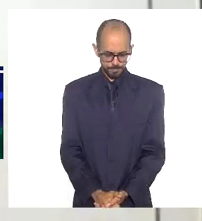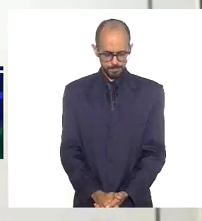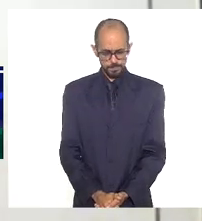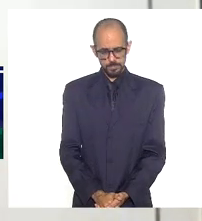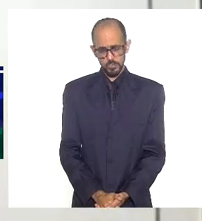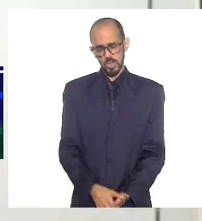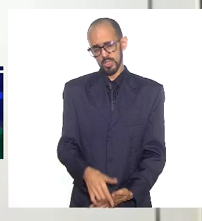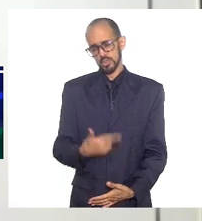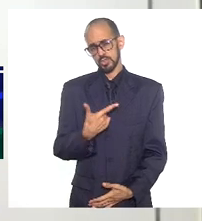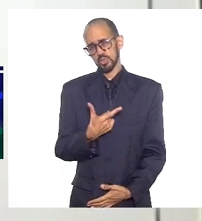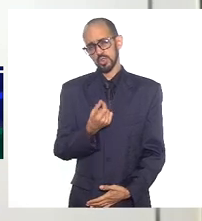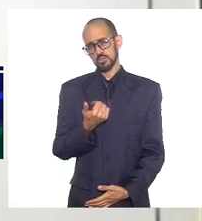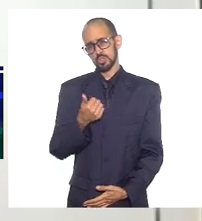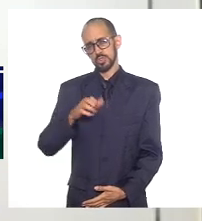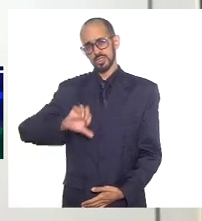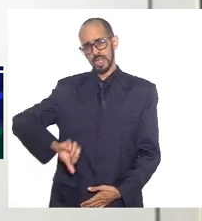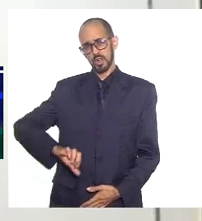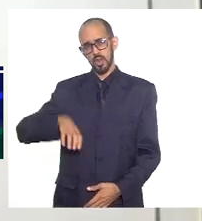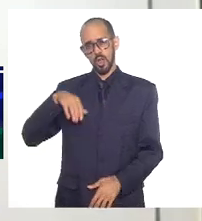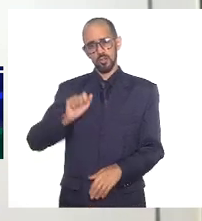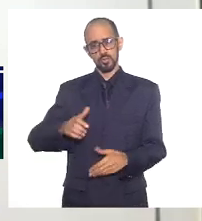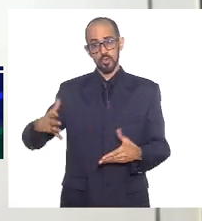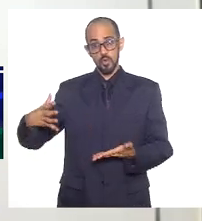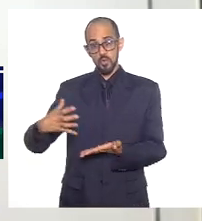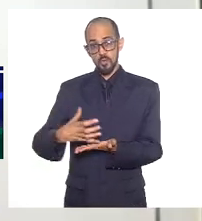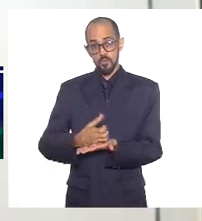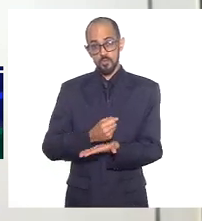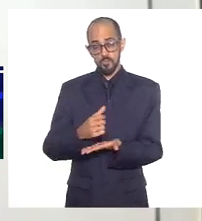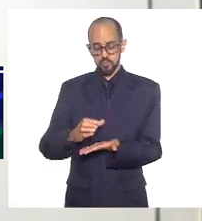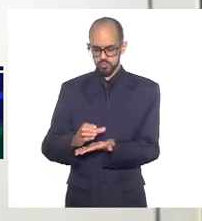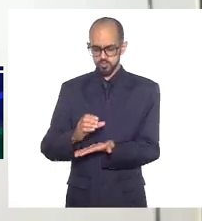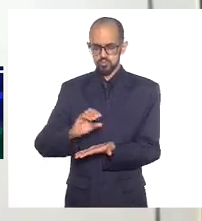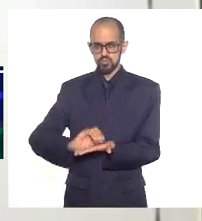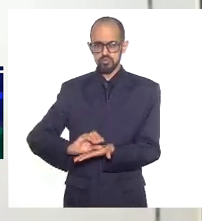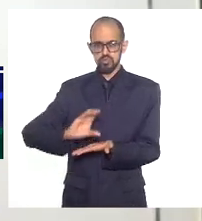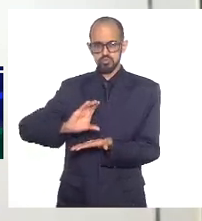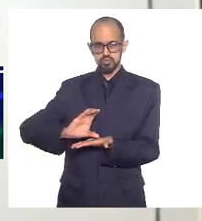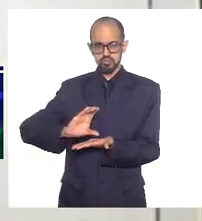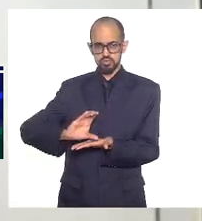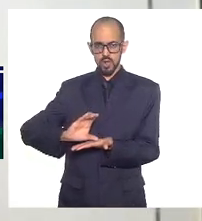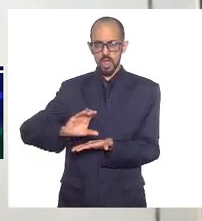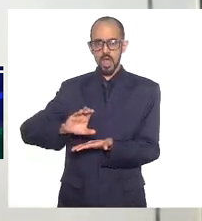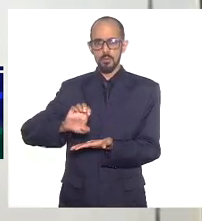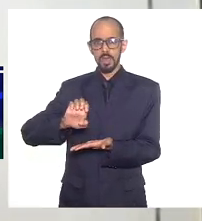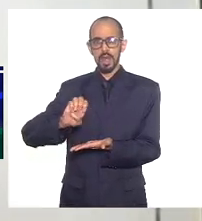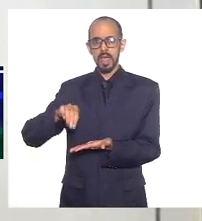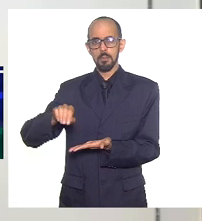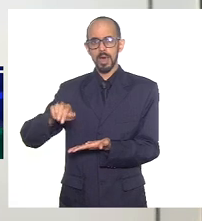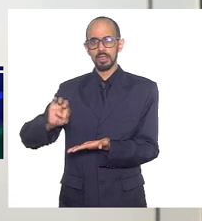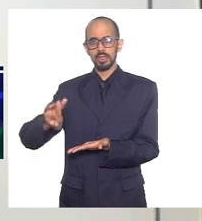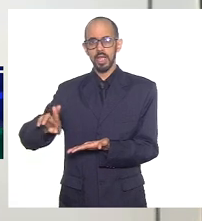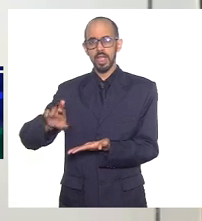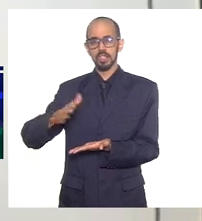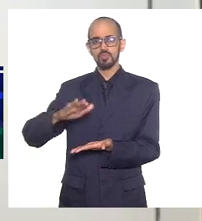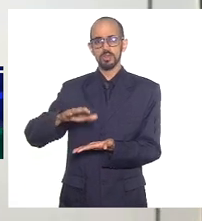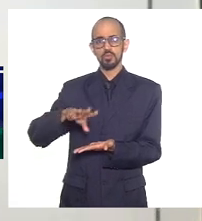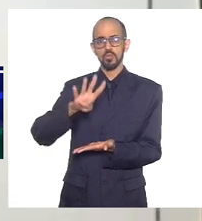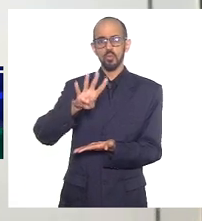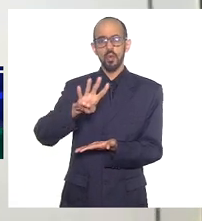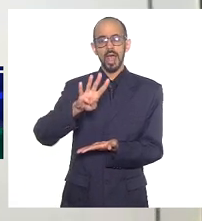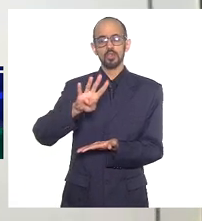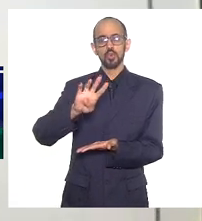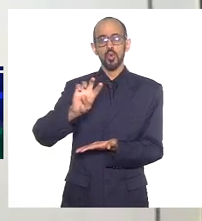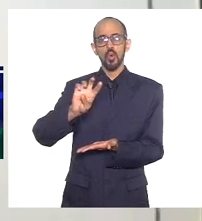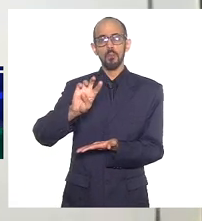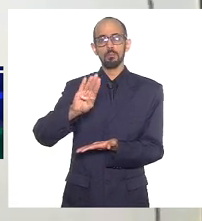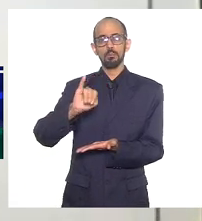2019 o faturamento da produção agropecuária levantado pela Emater no estado do Rio de Janeiro foi da ordem de 4 bilhões e 300 milhões